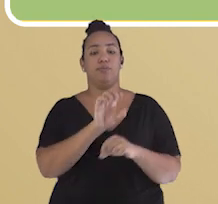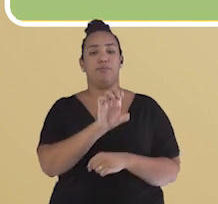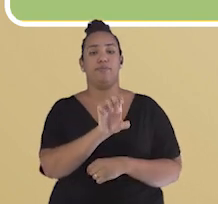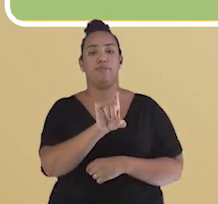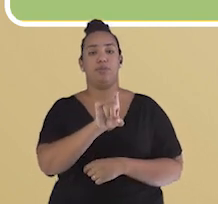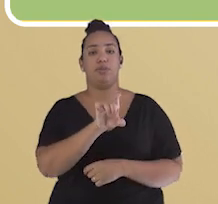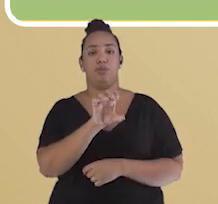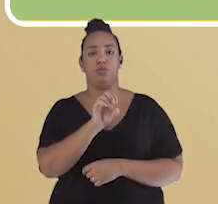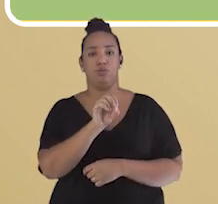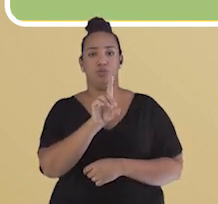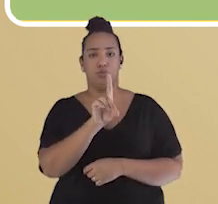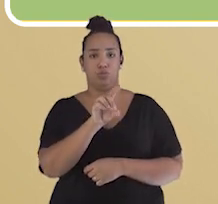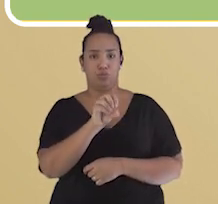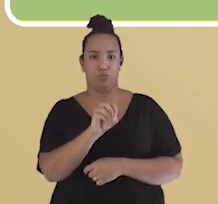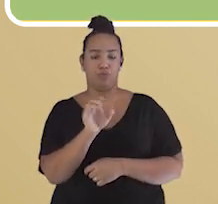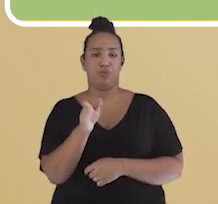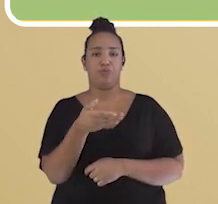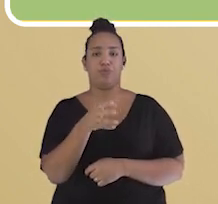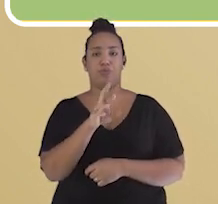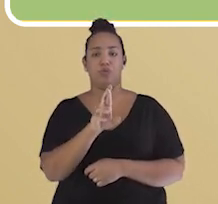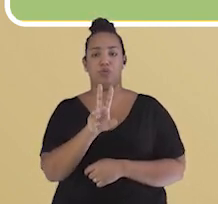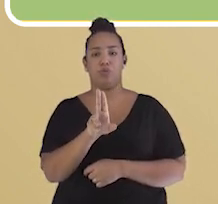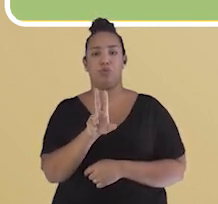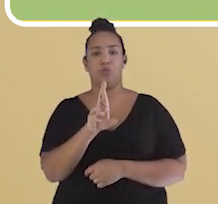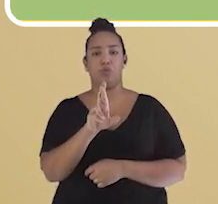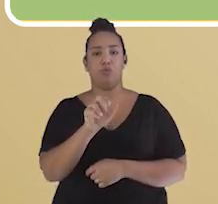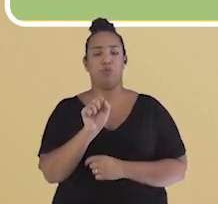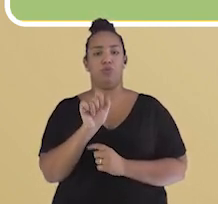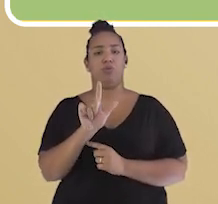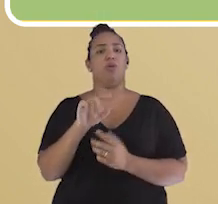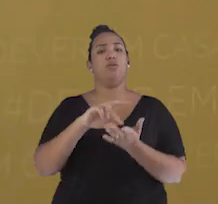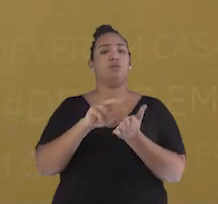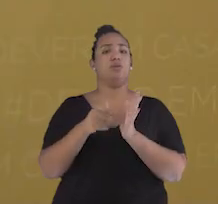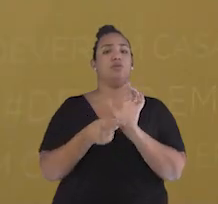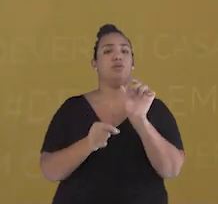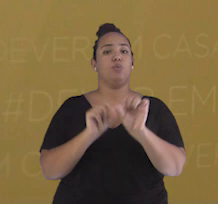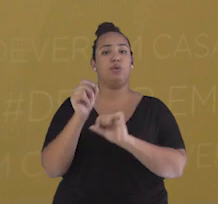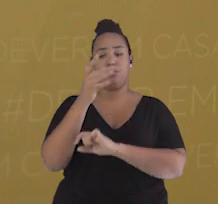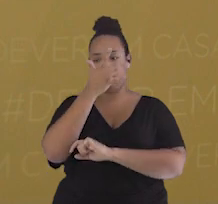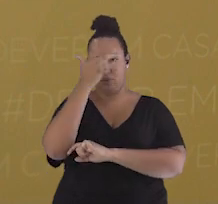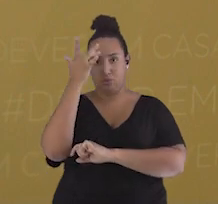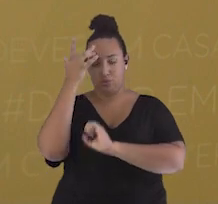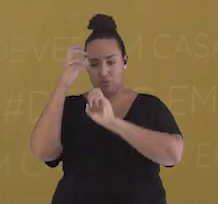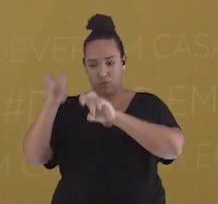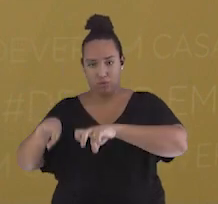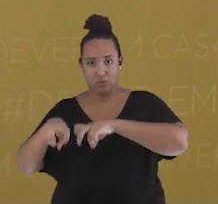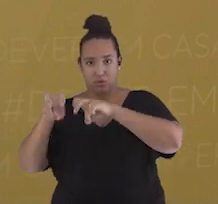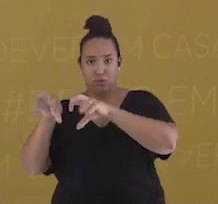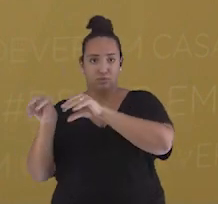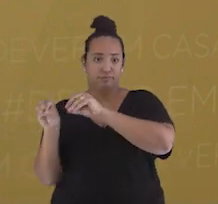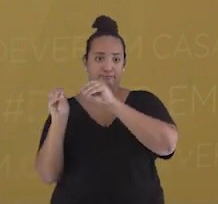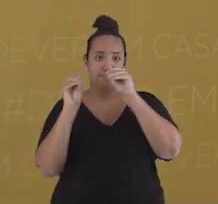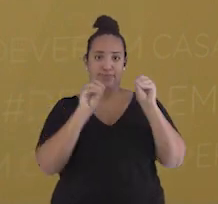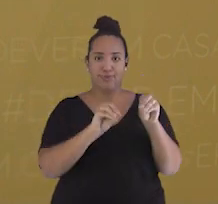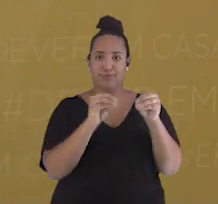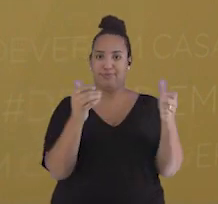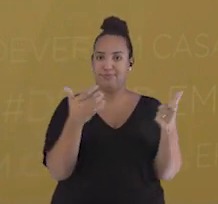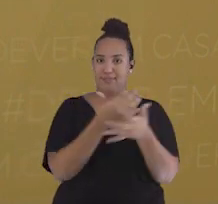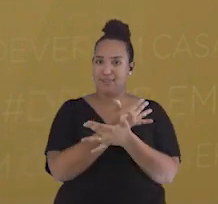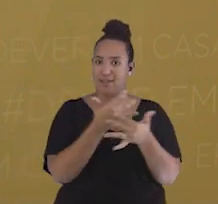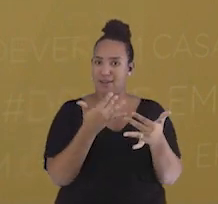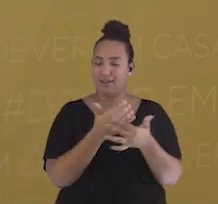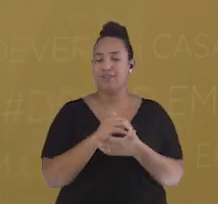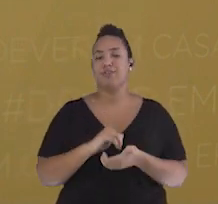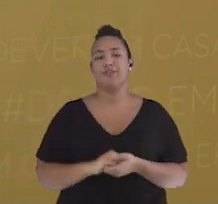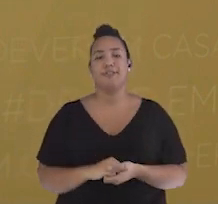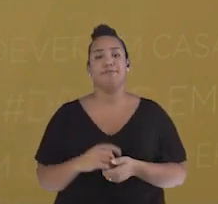dessas construções nesse local? Possivelmente eram árvores. E como as cidades foram crescendo tanto,